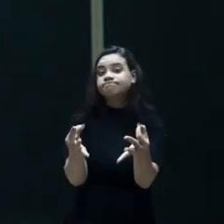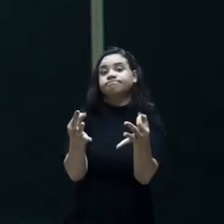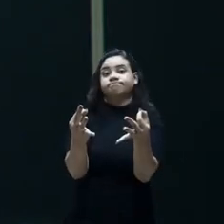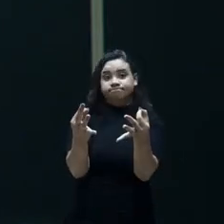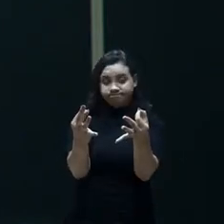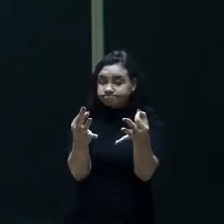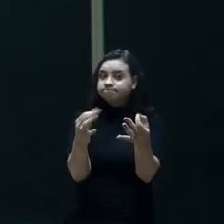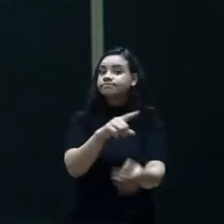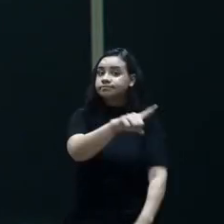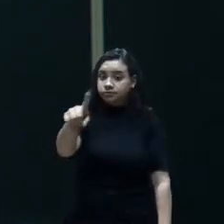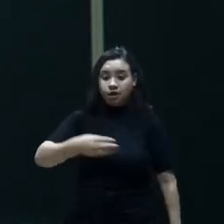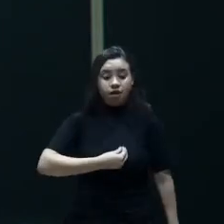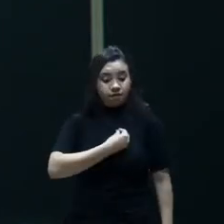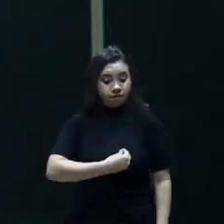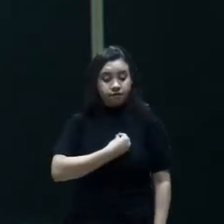Ache um tempo